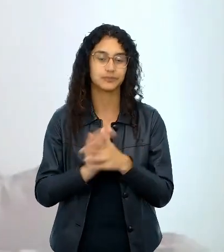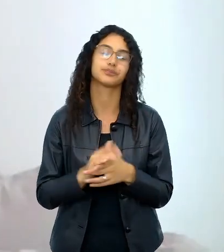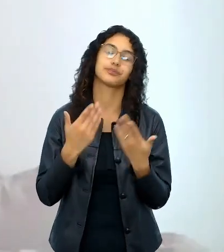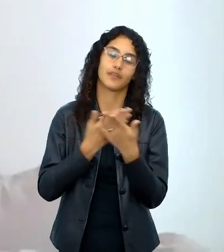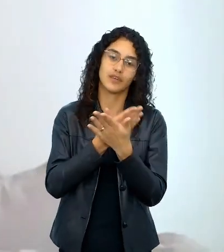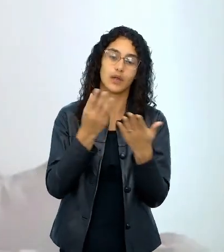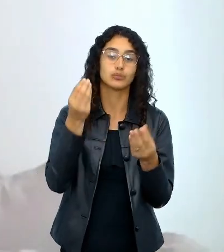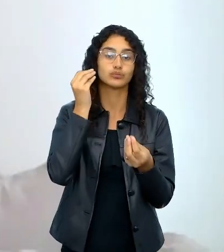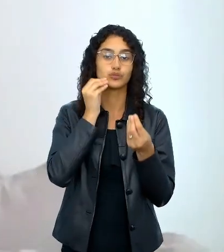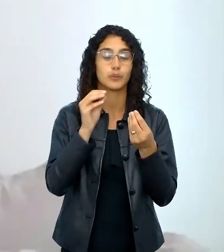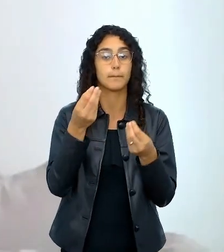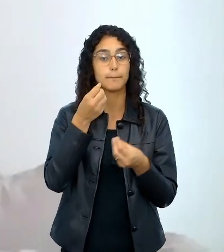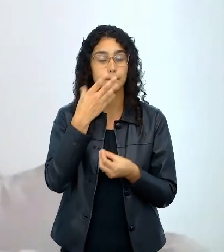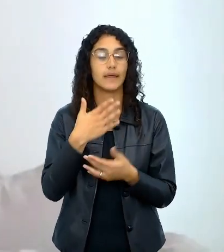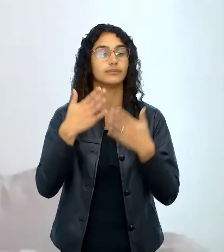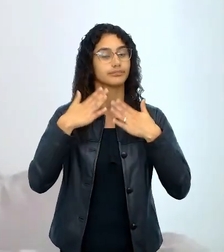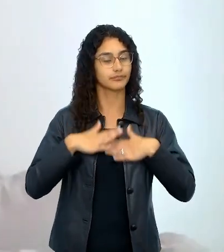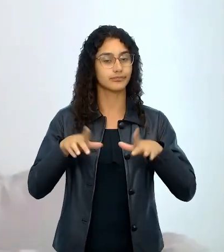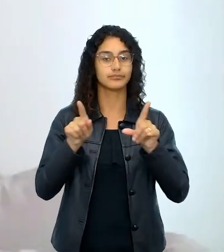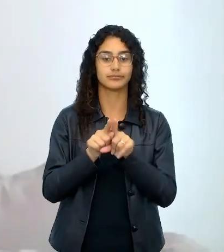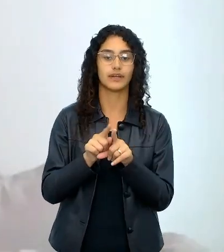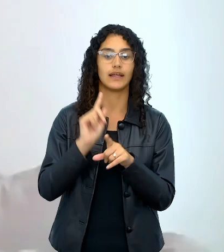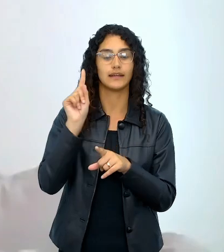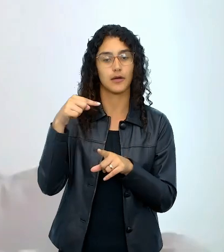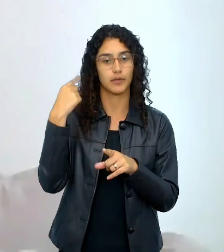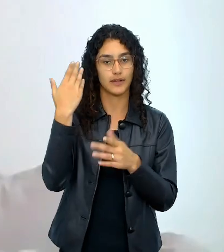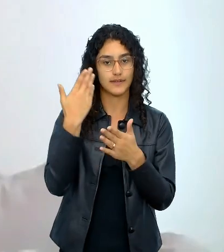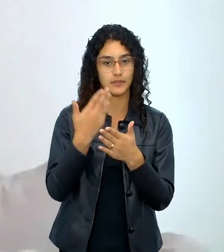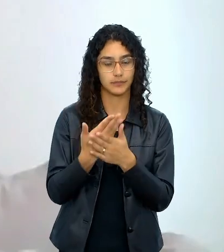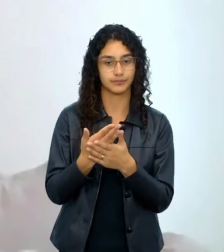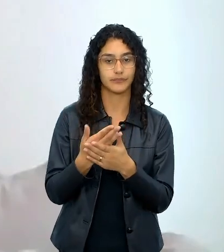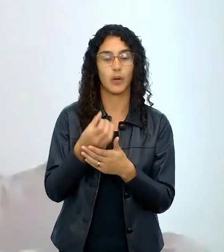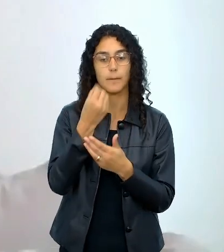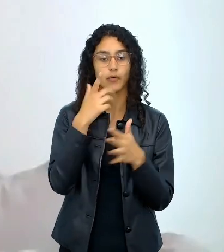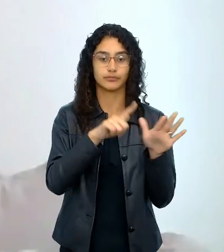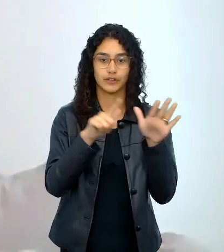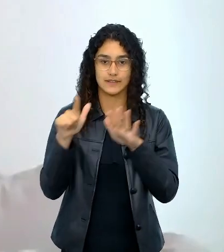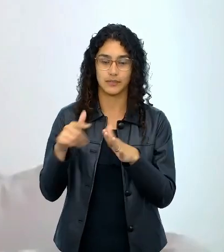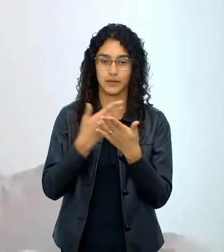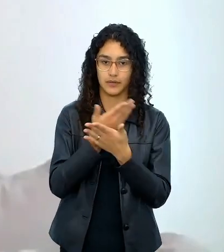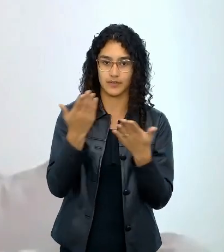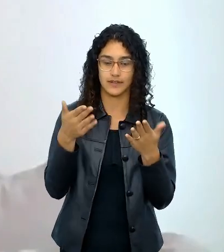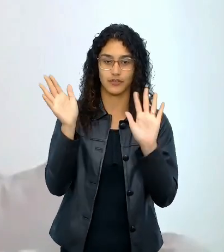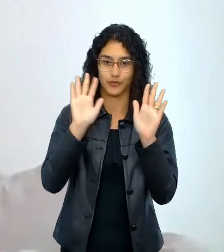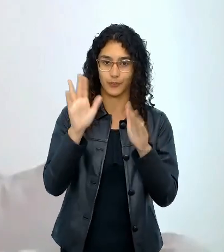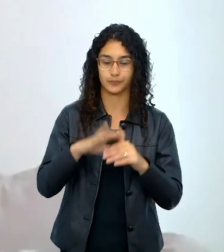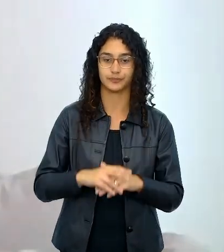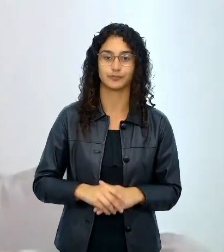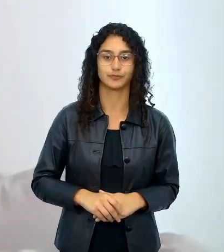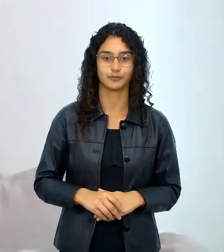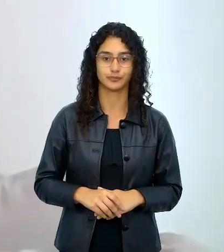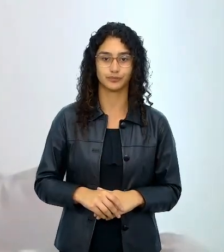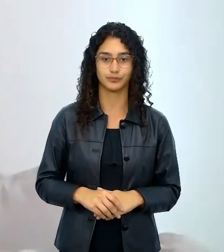aí, fiquem bem, descansem e até mais, gente. Bom restinho de semana para vocês. Tchau, tchau.